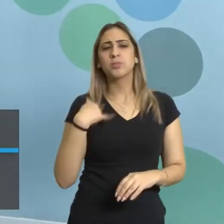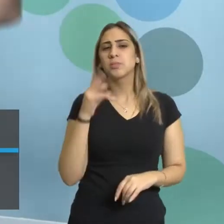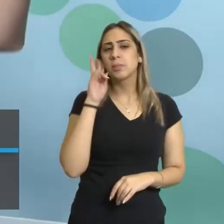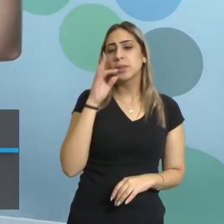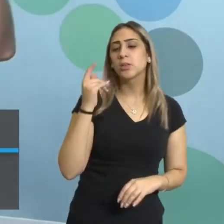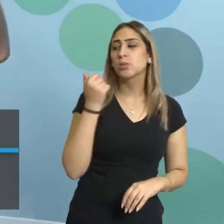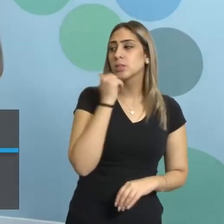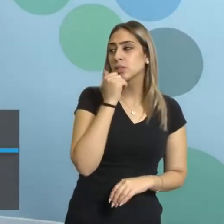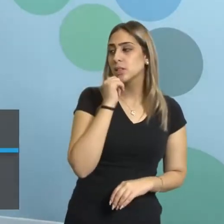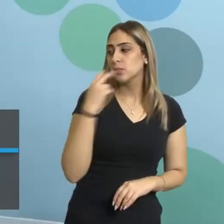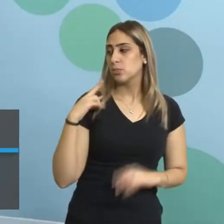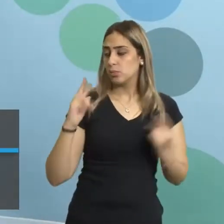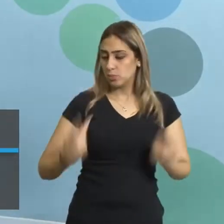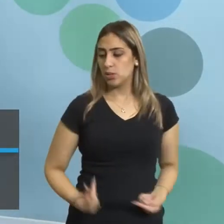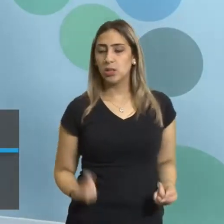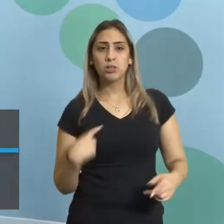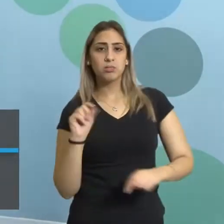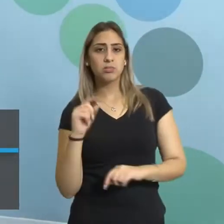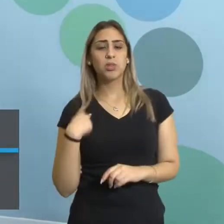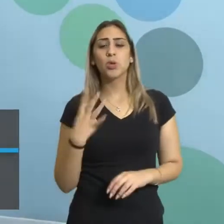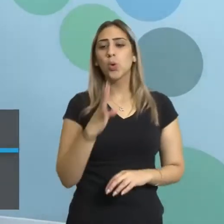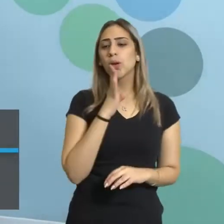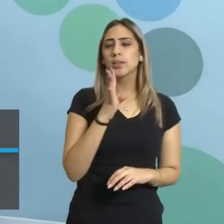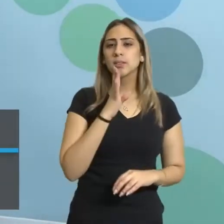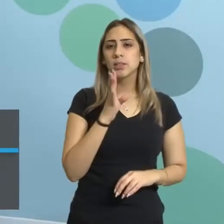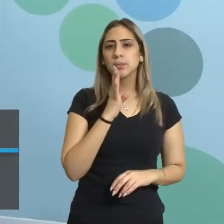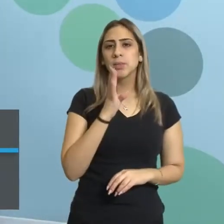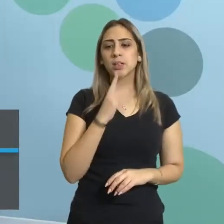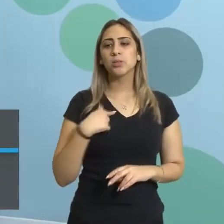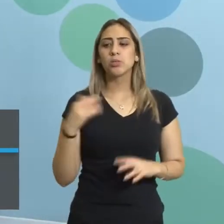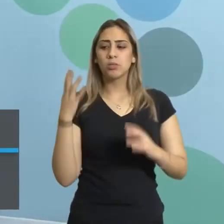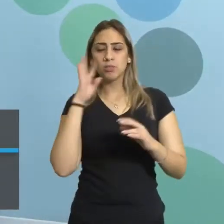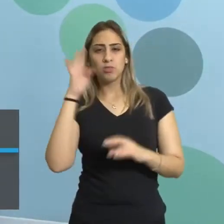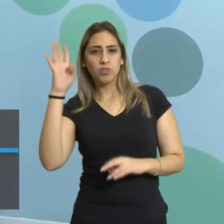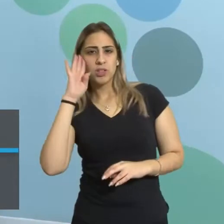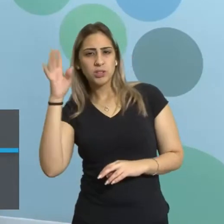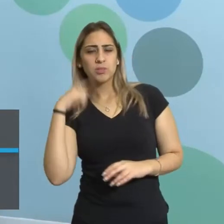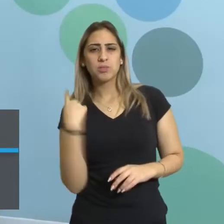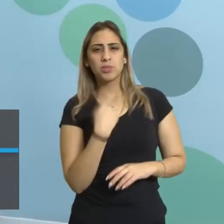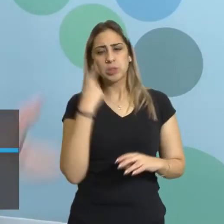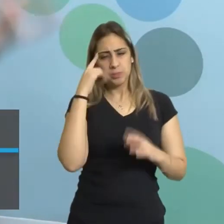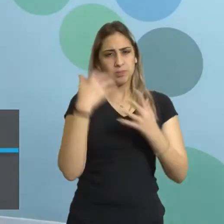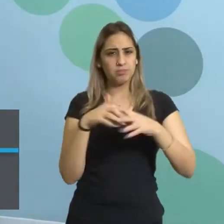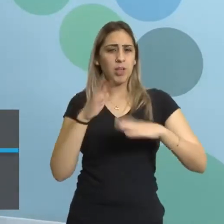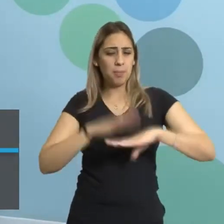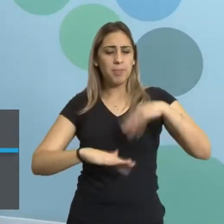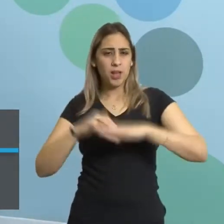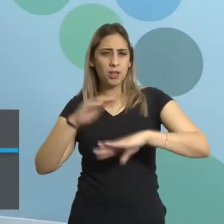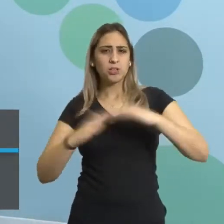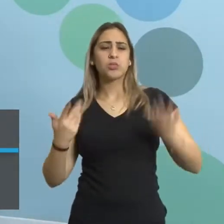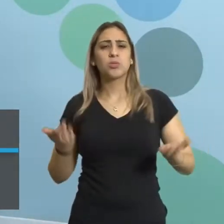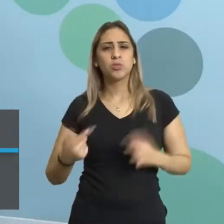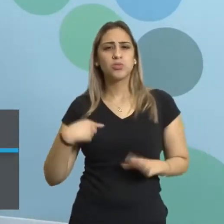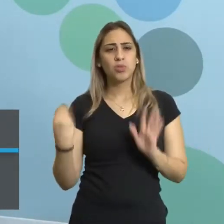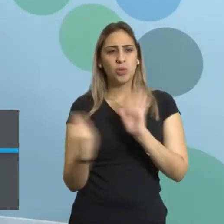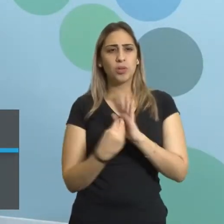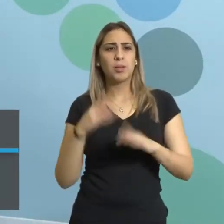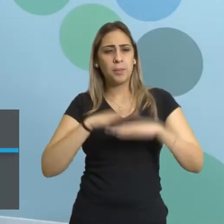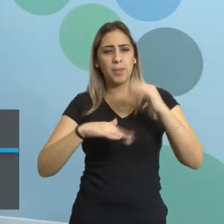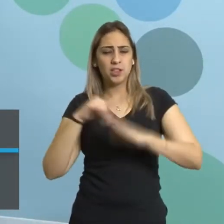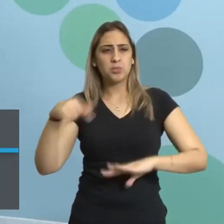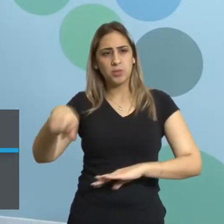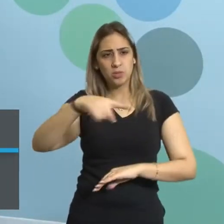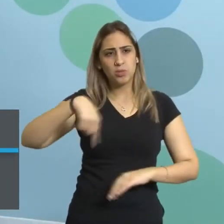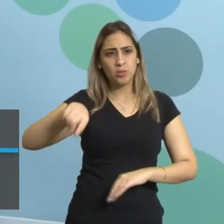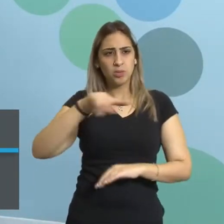ciências uma a gente sempre traz aí um pouco do conhecimento não é da reflexão para depois a gente colocar na prática a gente vai colocar agora na prática para